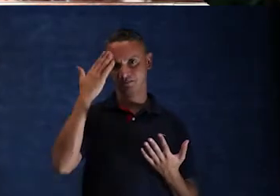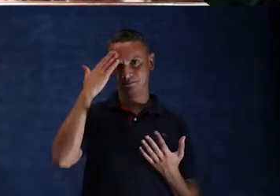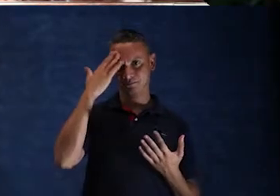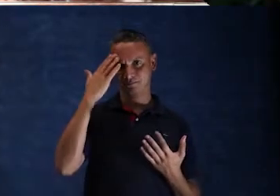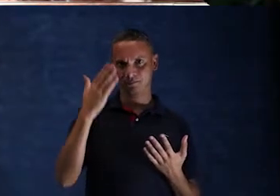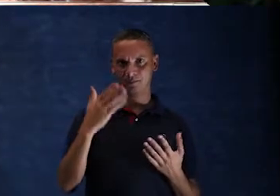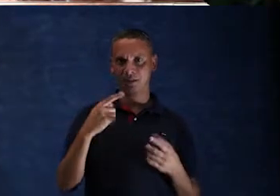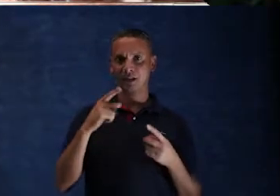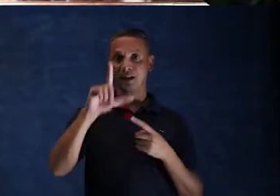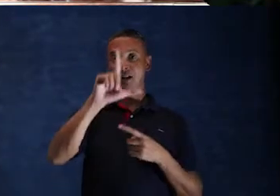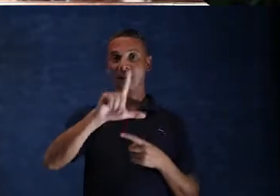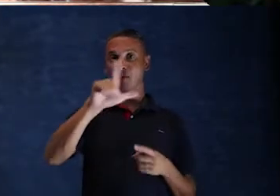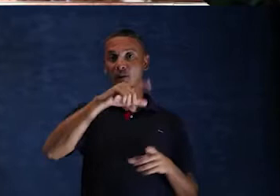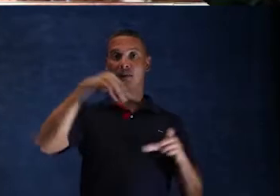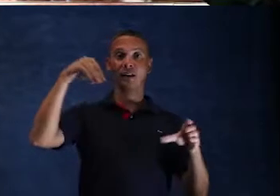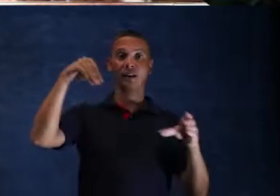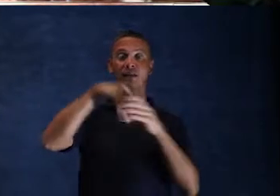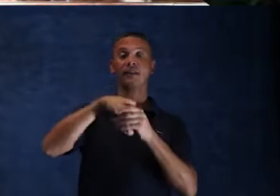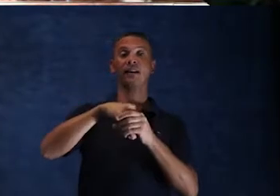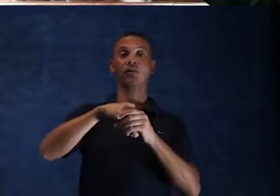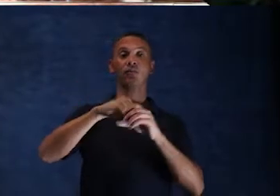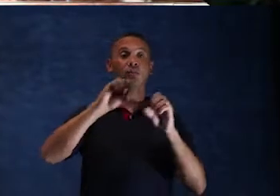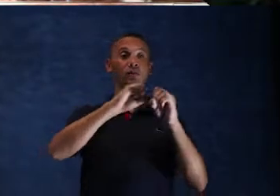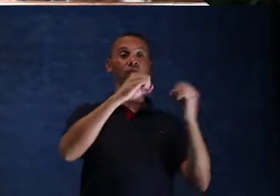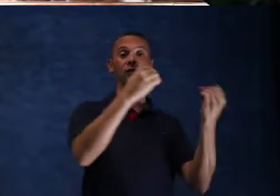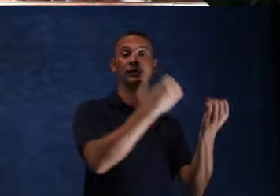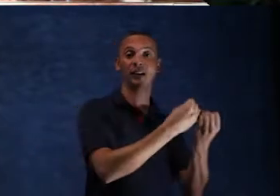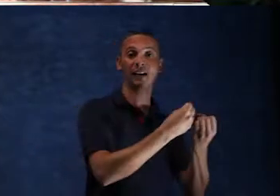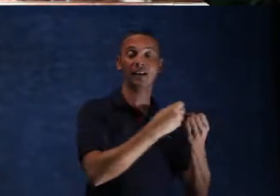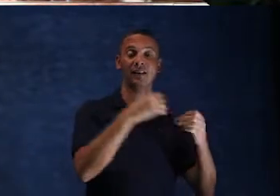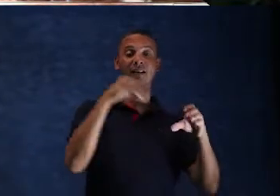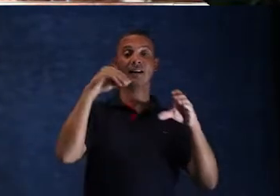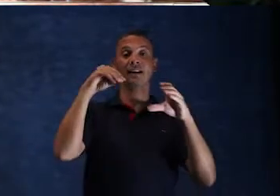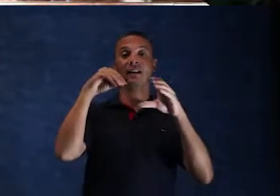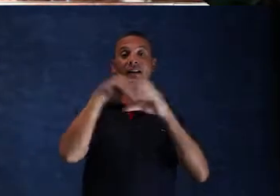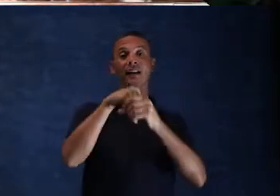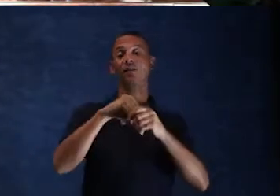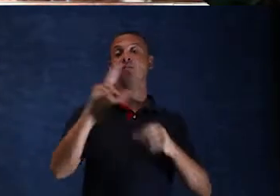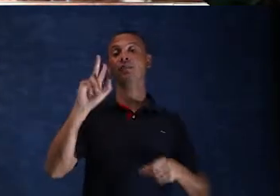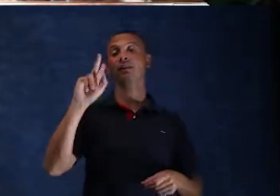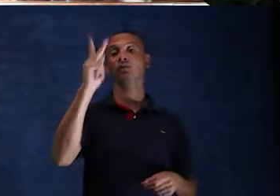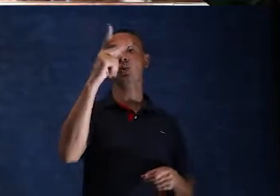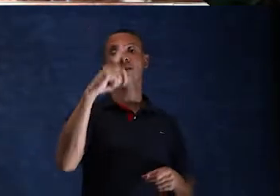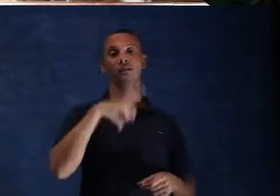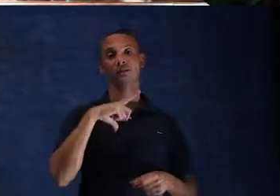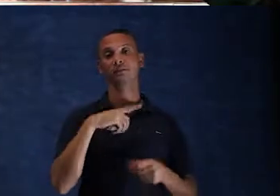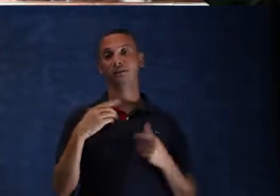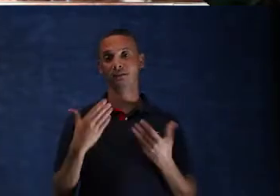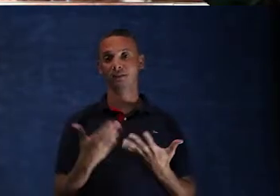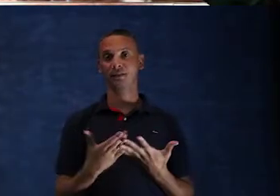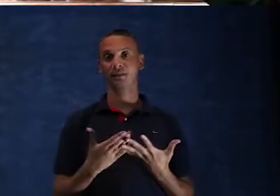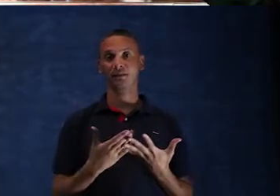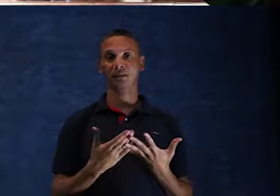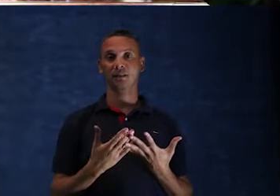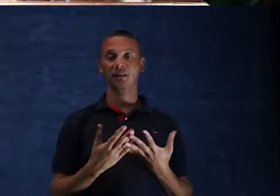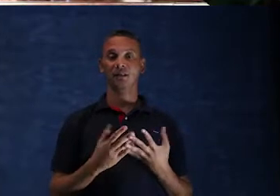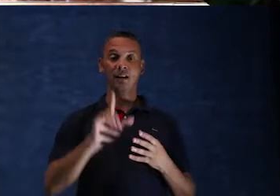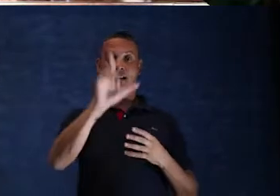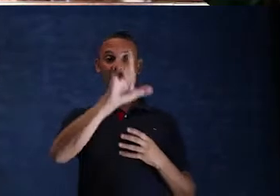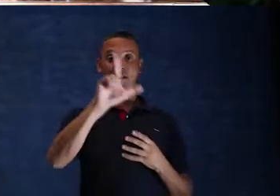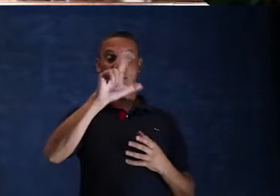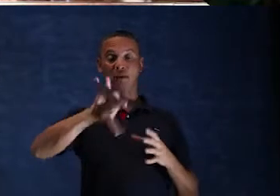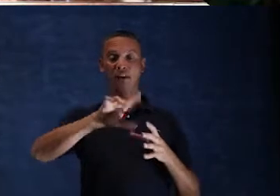A literatura está dentro da sociedade, está dentro da contemporaneidade, ela não tem que estar alheia ao que